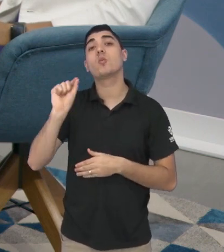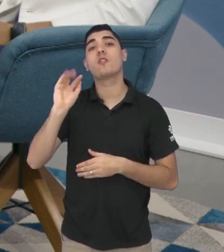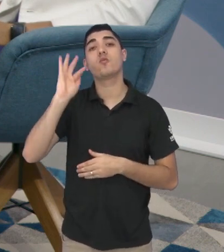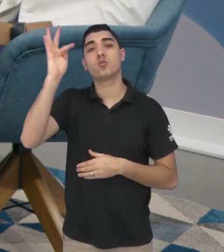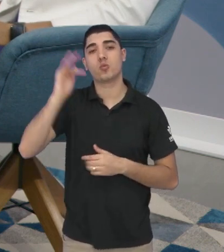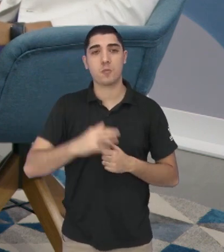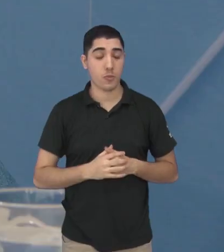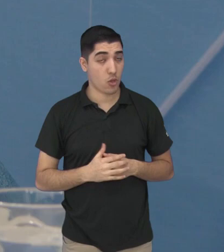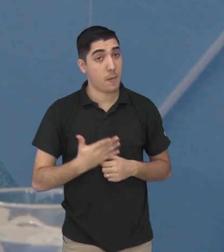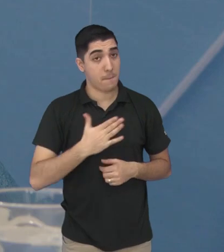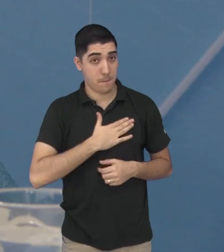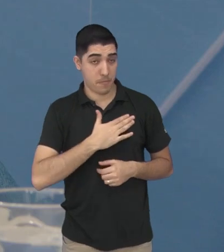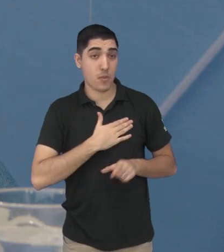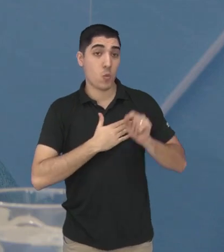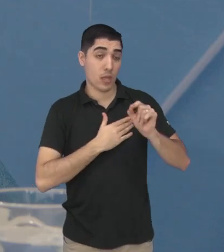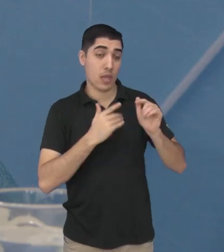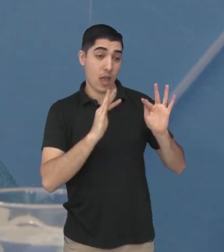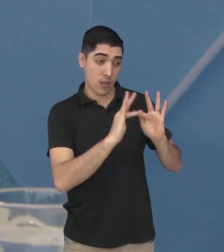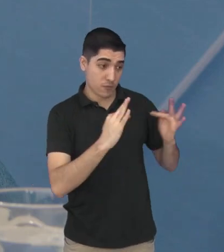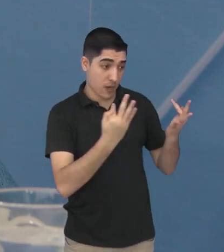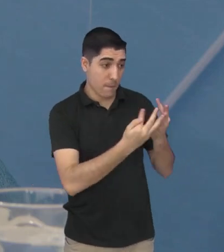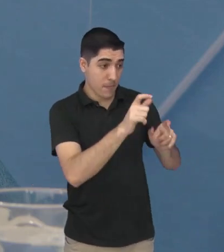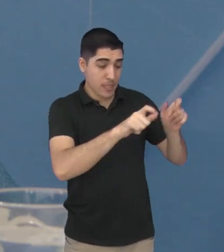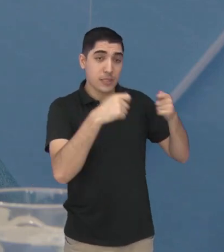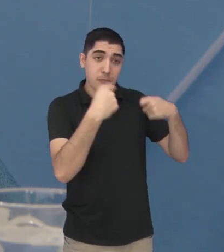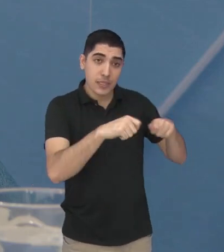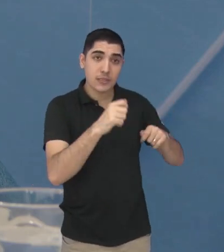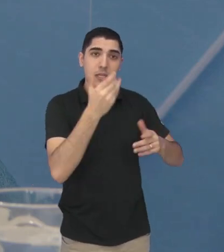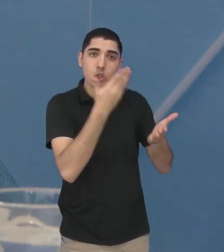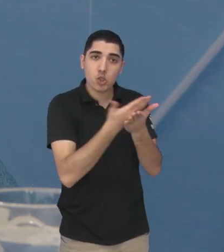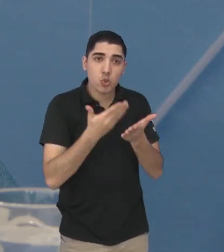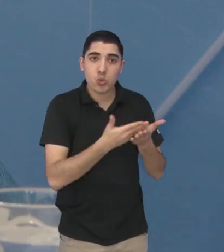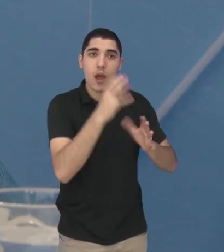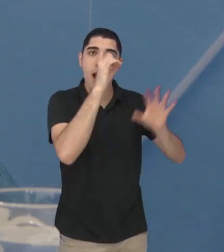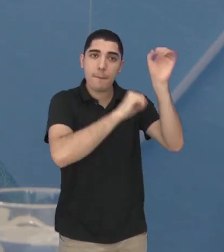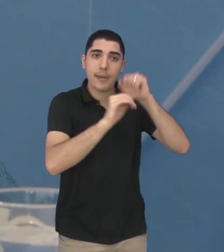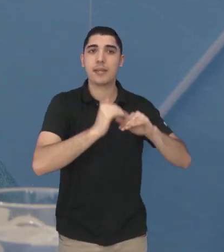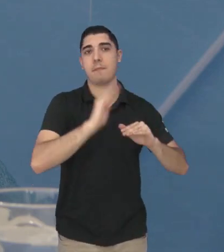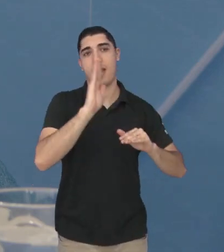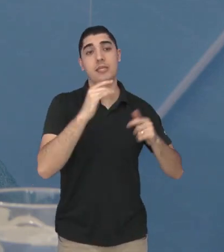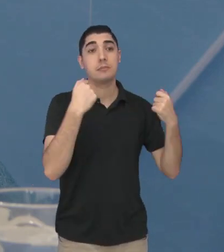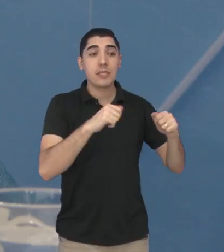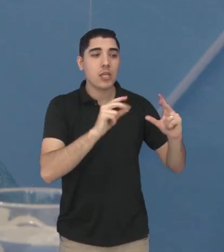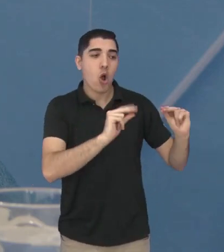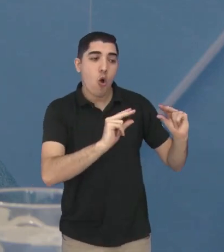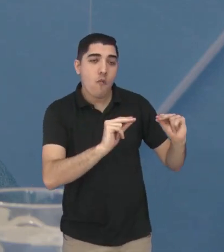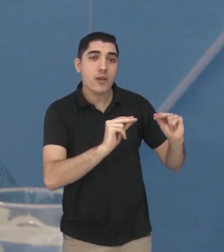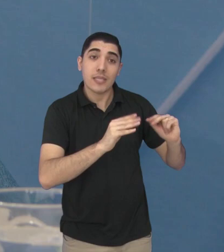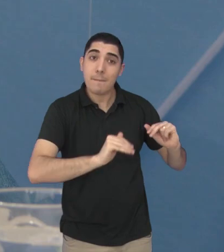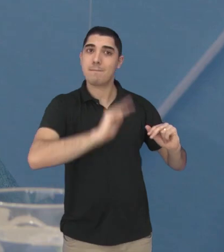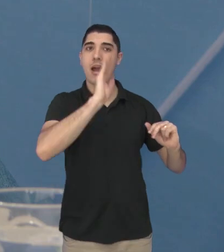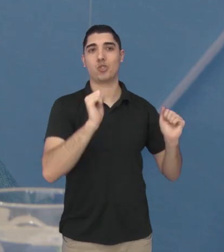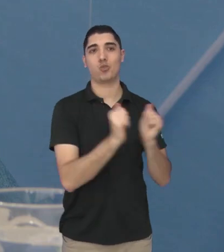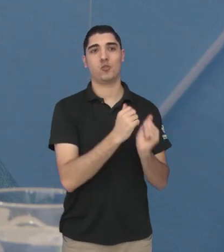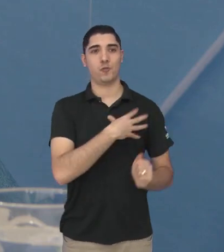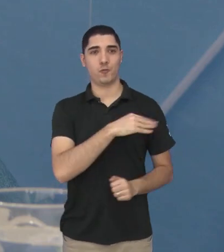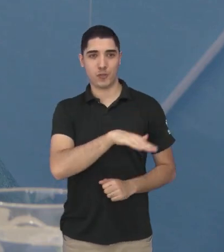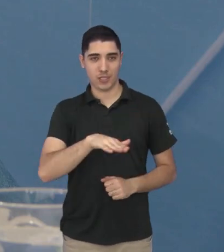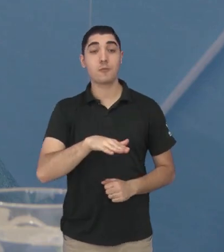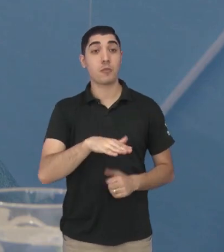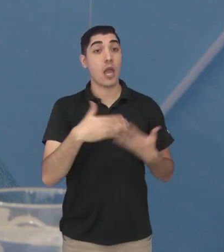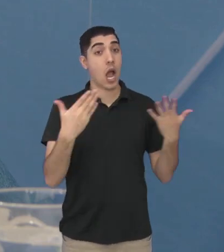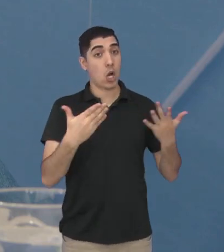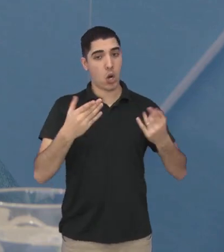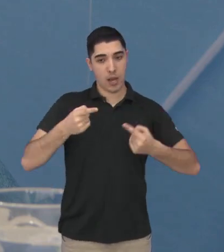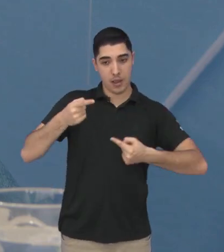Na verdade, para mim, assim, eu acho que as famílias precisam se capacitar mais, né? Poder conversar mais com os filhos. Em termos